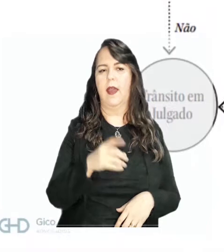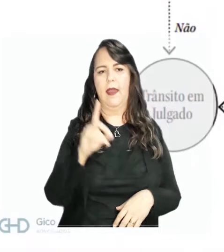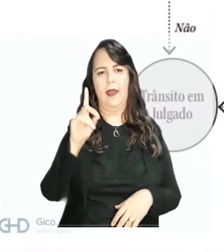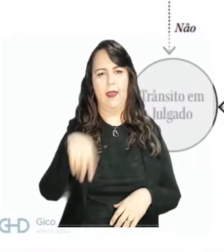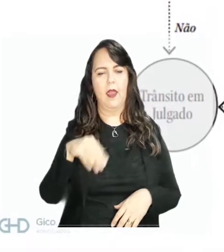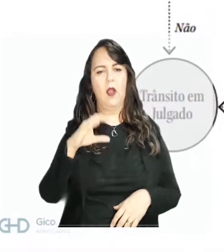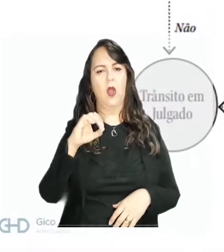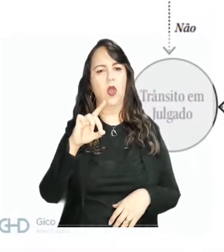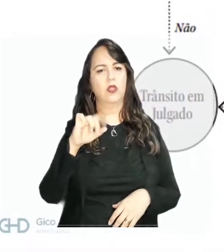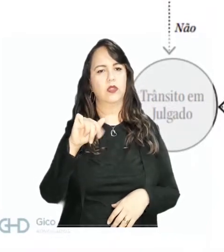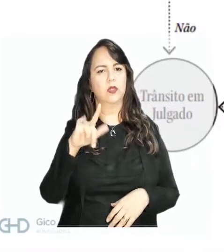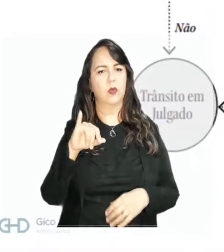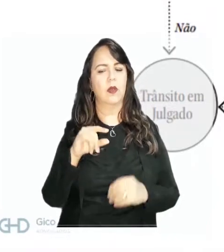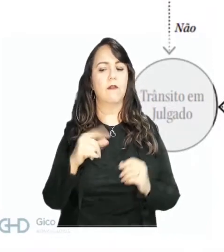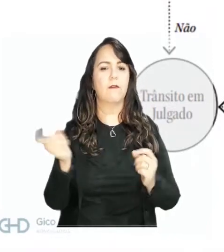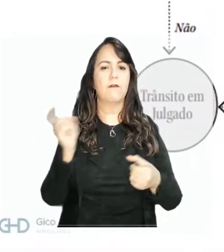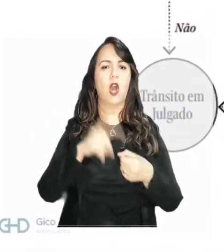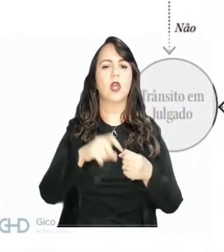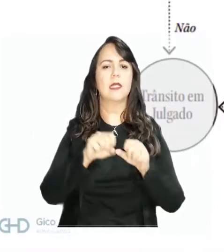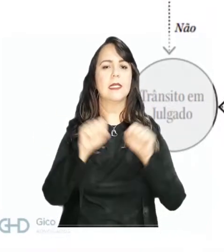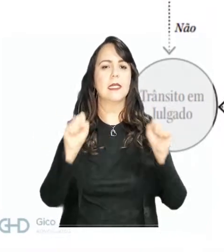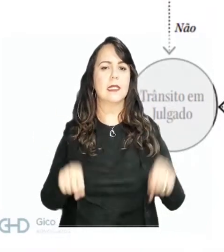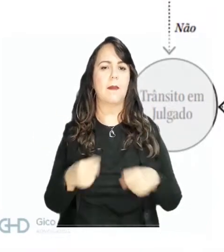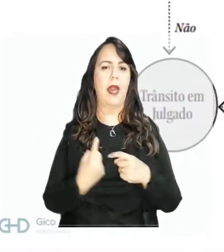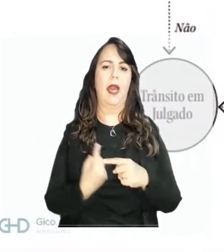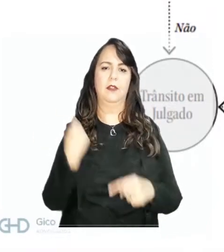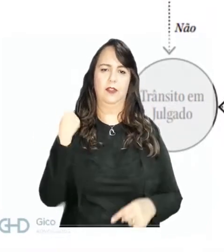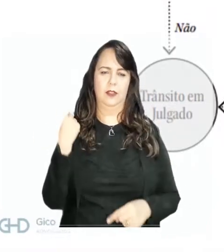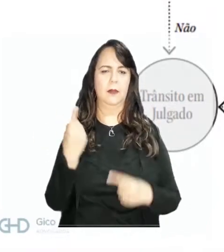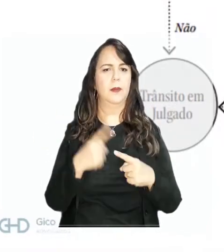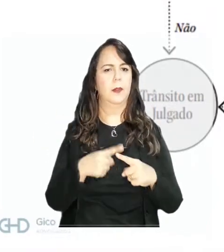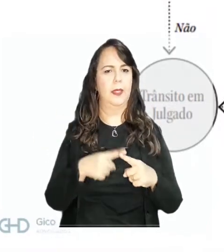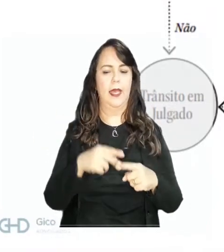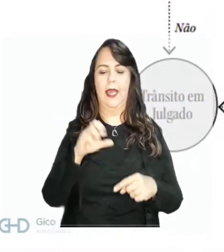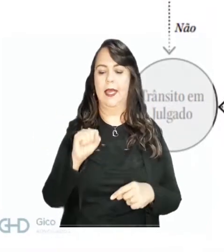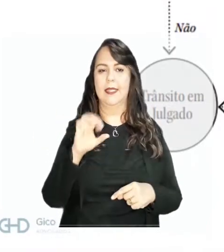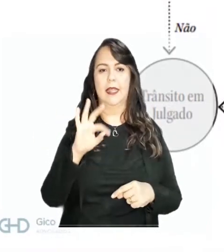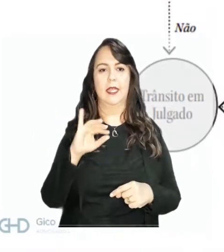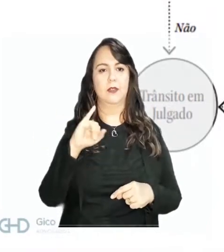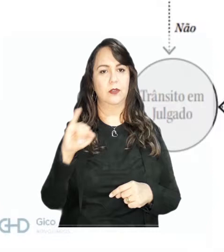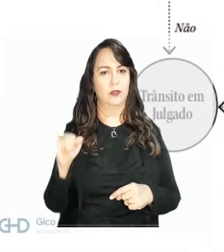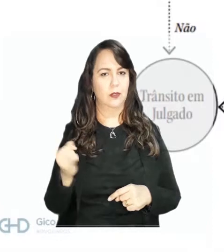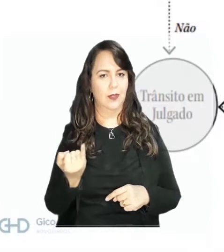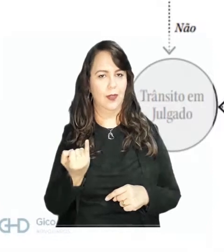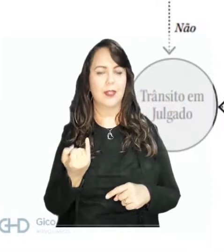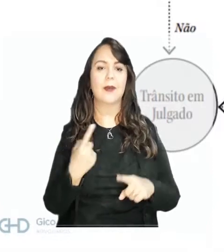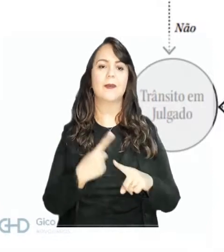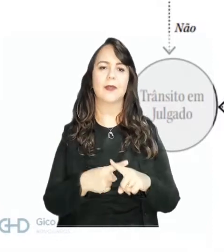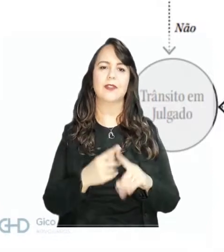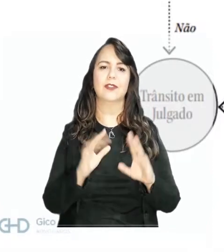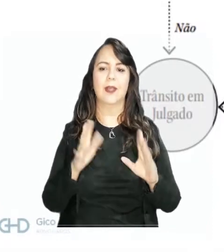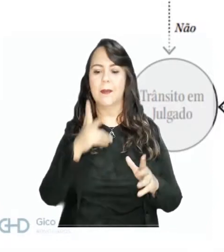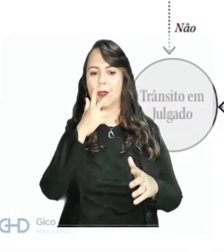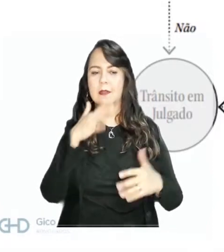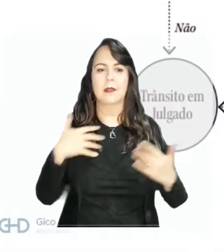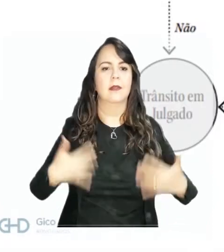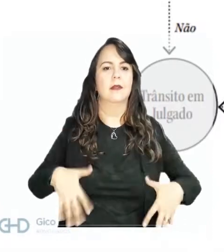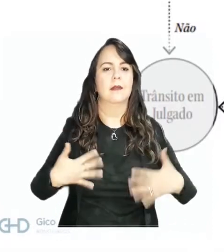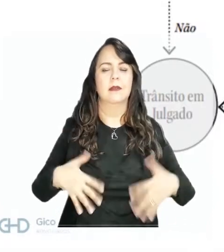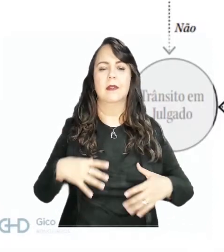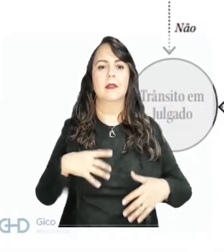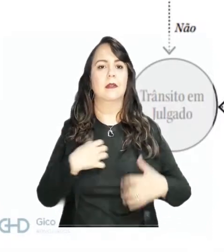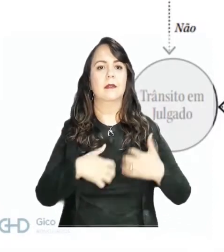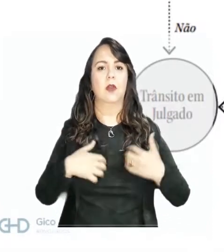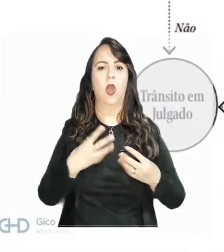quê? Porque o STJ estava apavorado com a possibilidade de milhares e milhares de casos, como o doutor Fábio